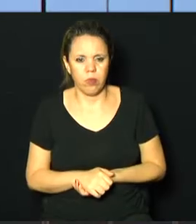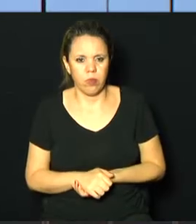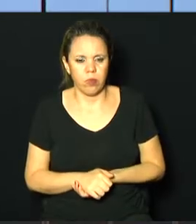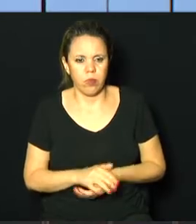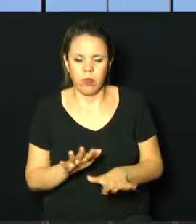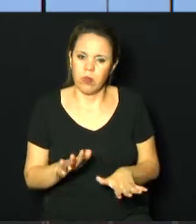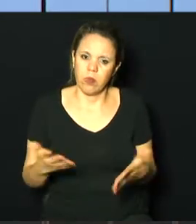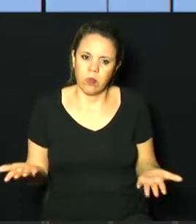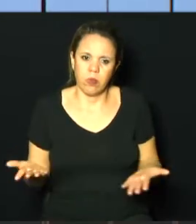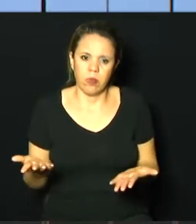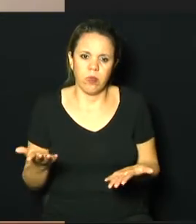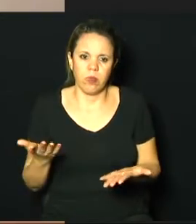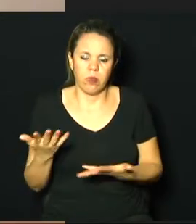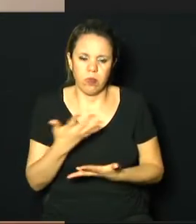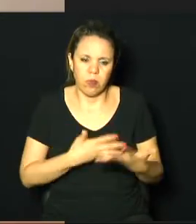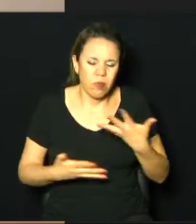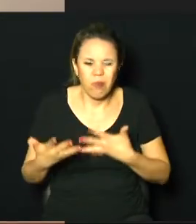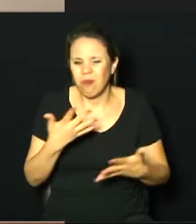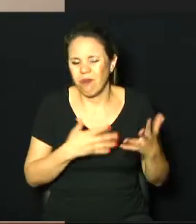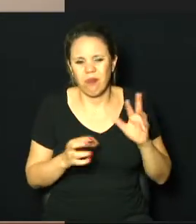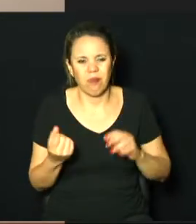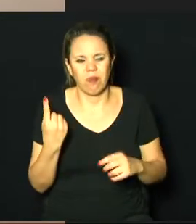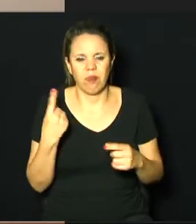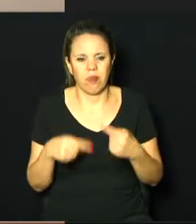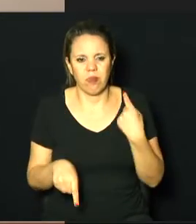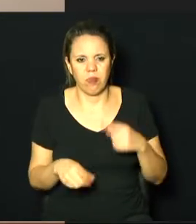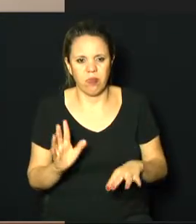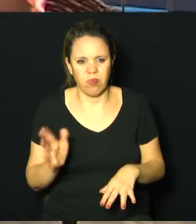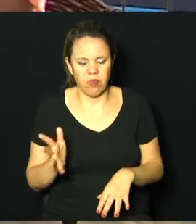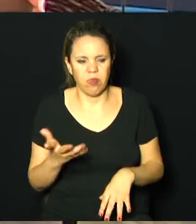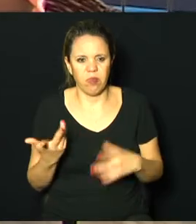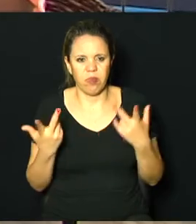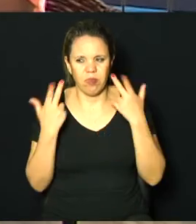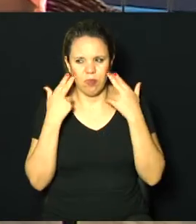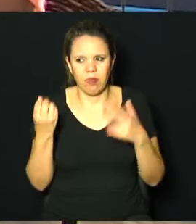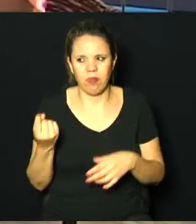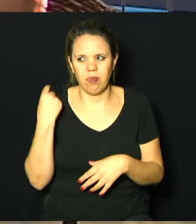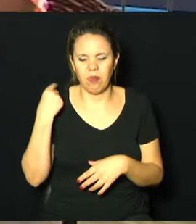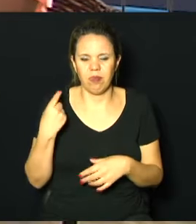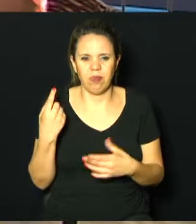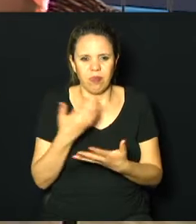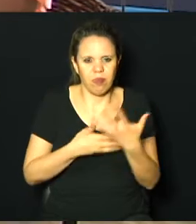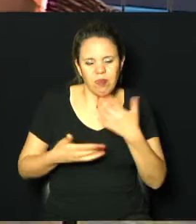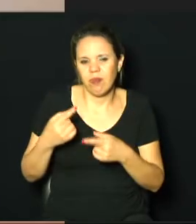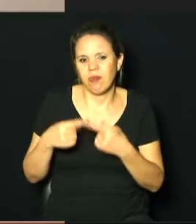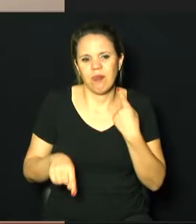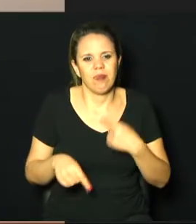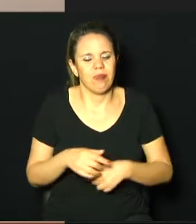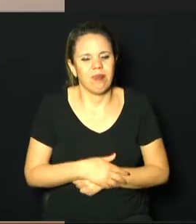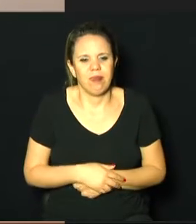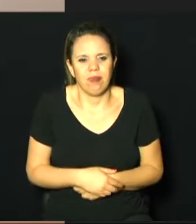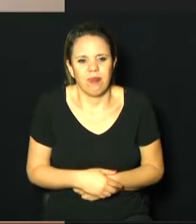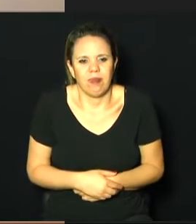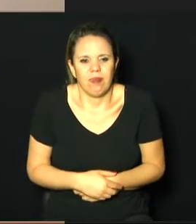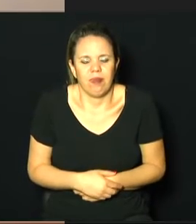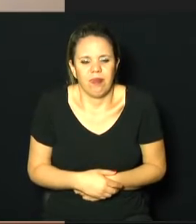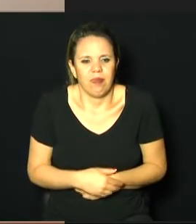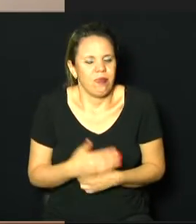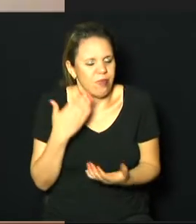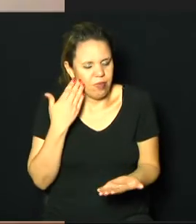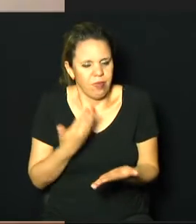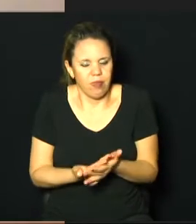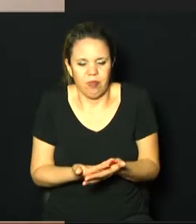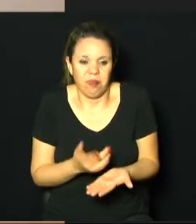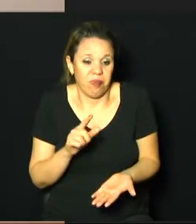está bagunçado? Eu acredito que o nosso normal já estava bagunçado. Então, eu acredito que o nosso normal já